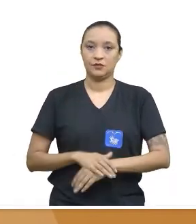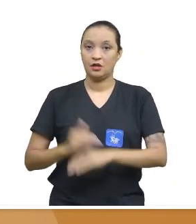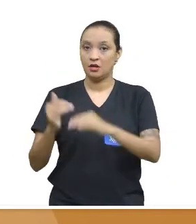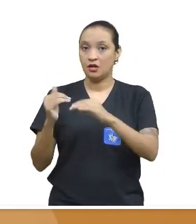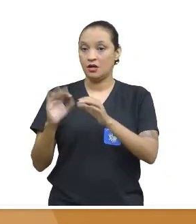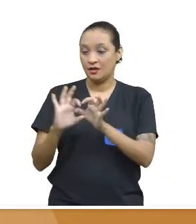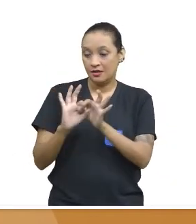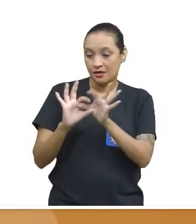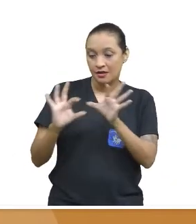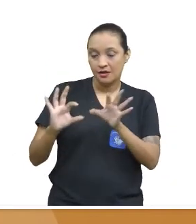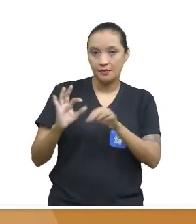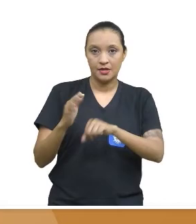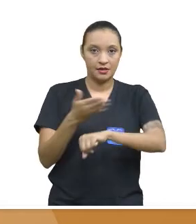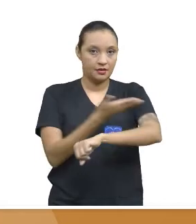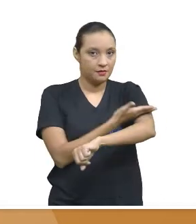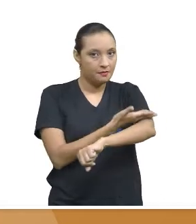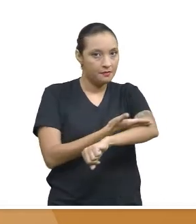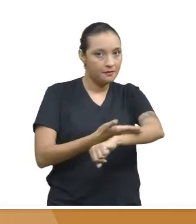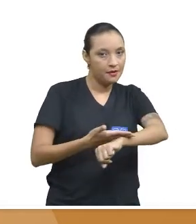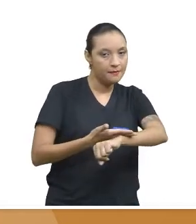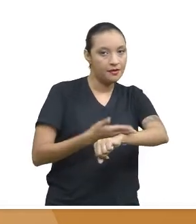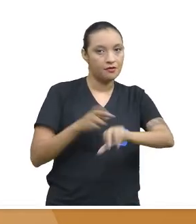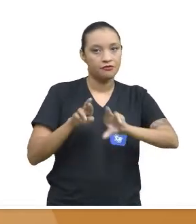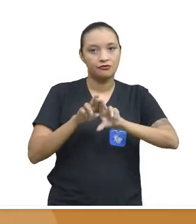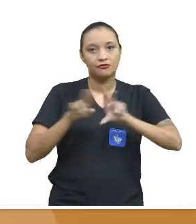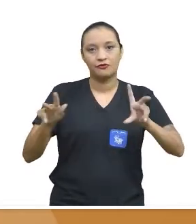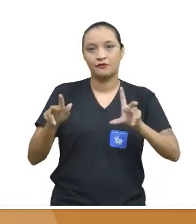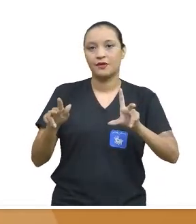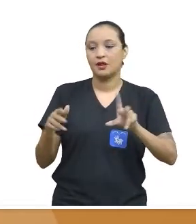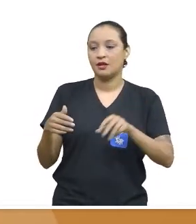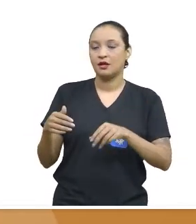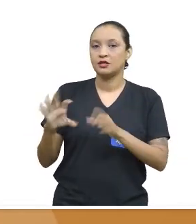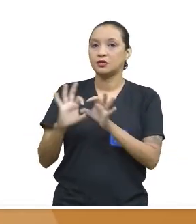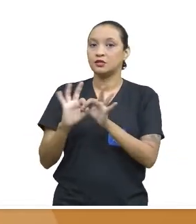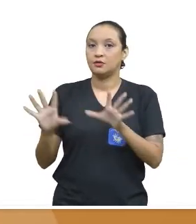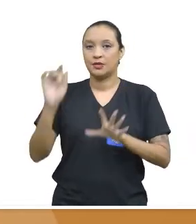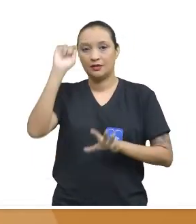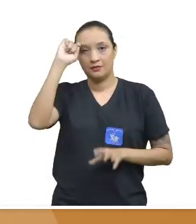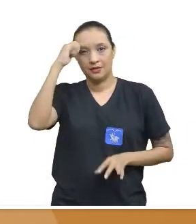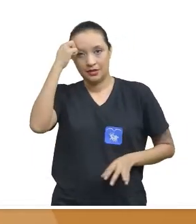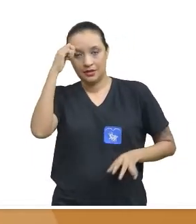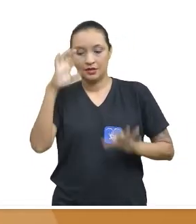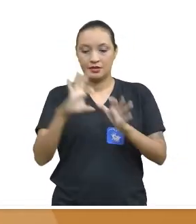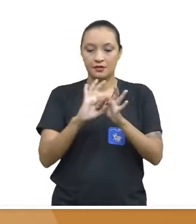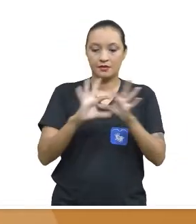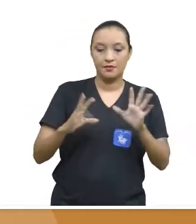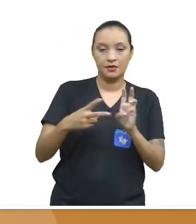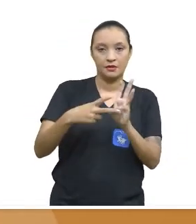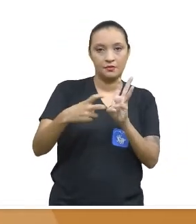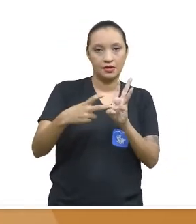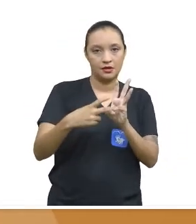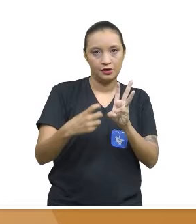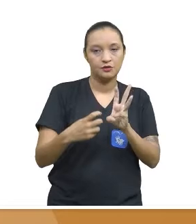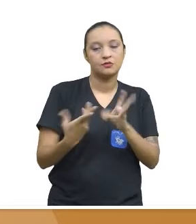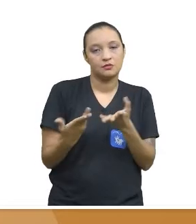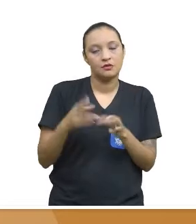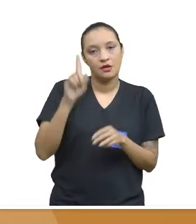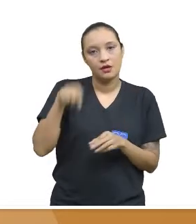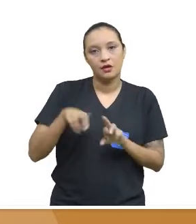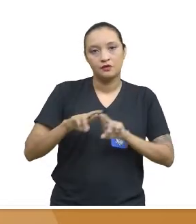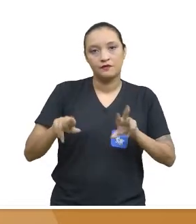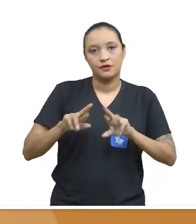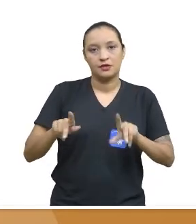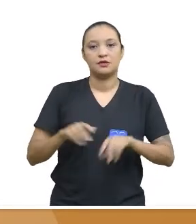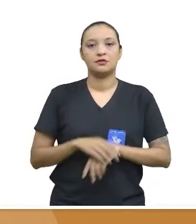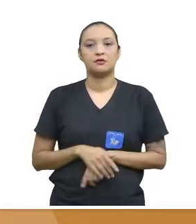coisa, liberdade para indígena é outra. Liberdade para negro é muito diferente também. Mas, em um primeiro momento, uma tentativa